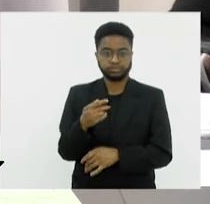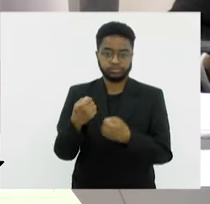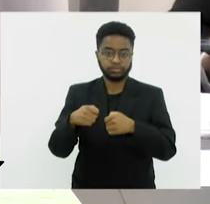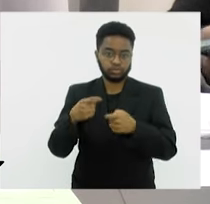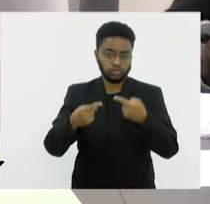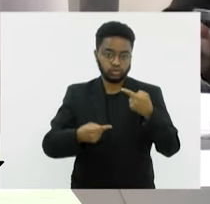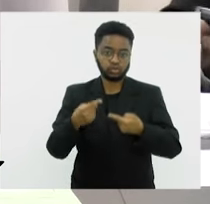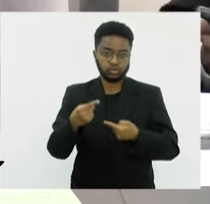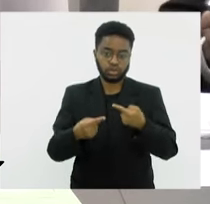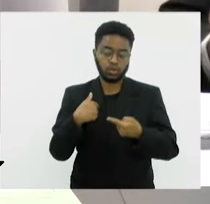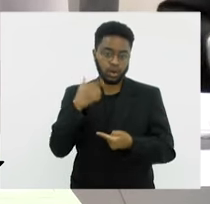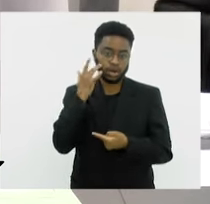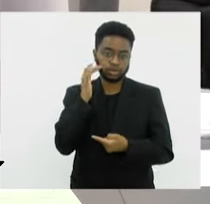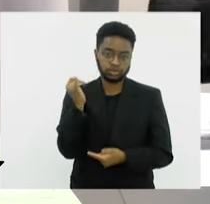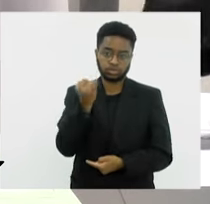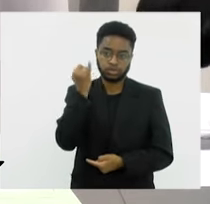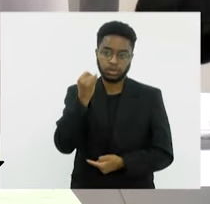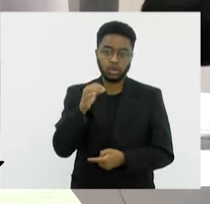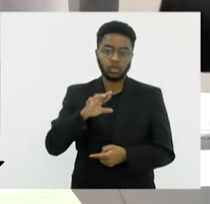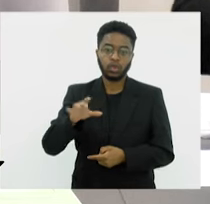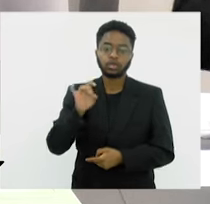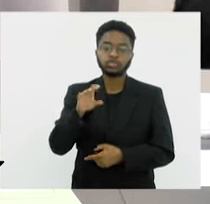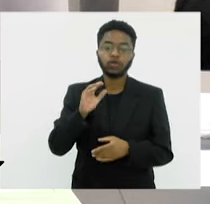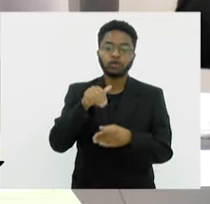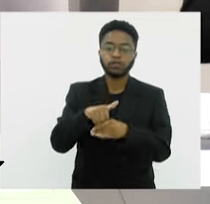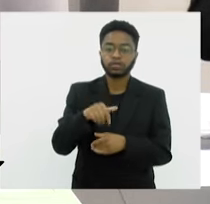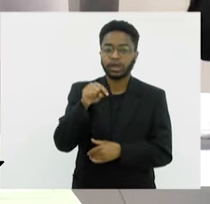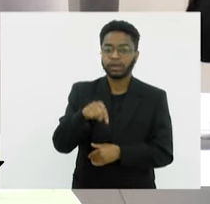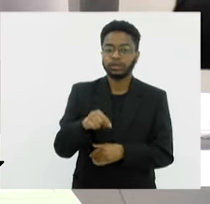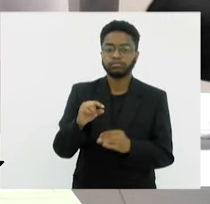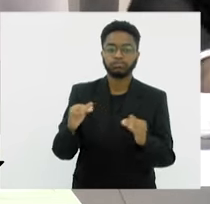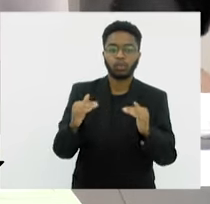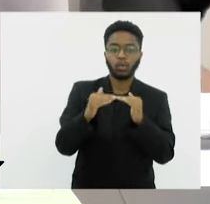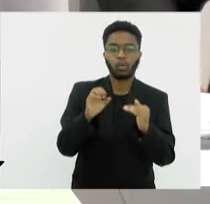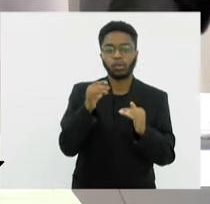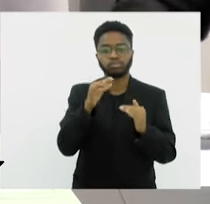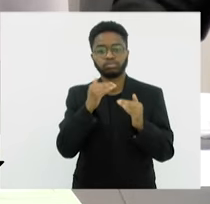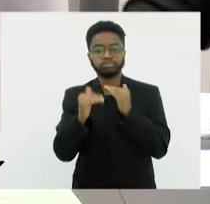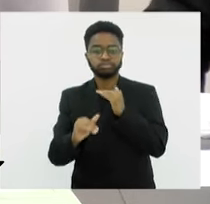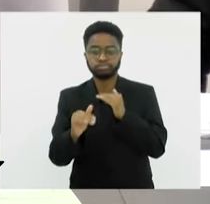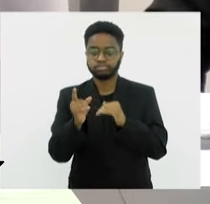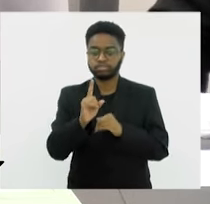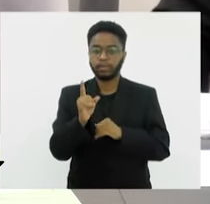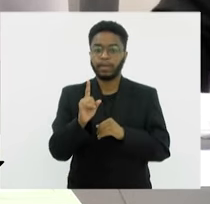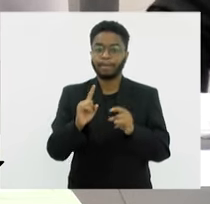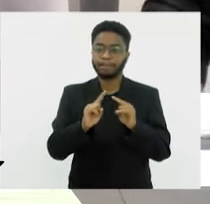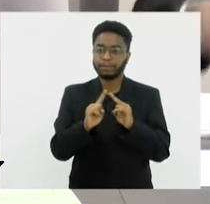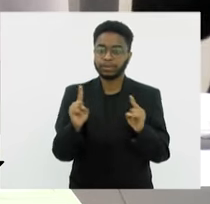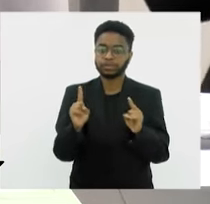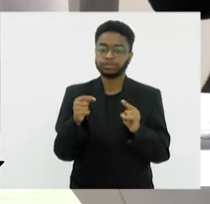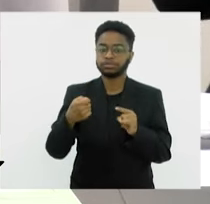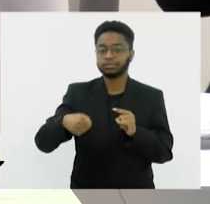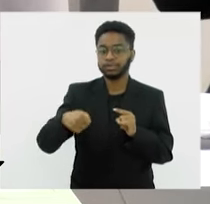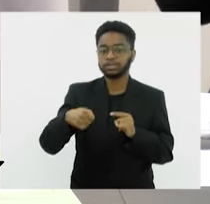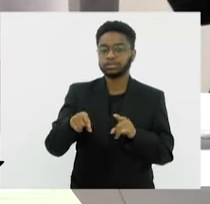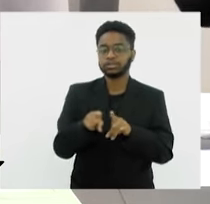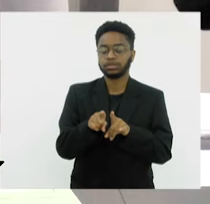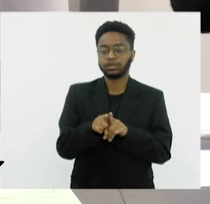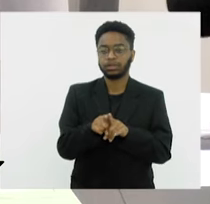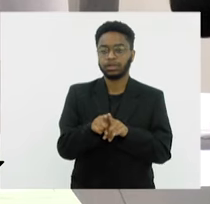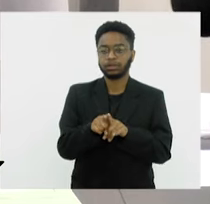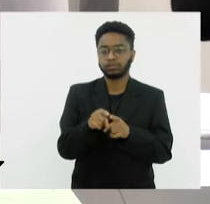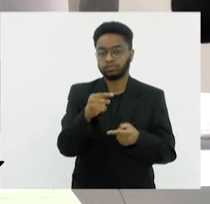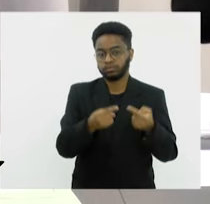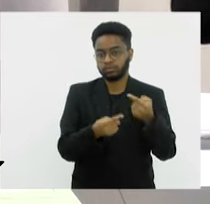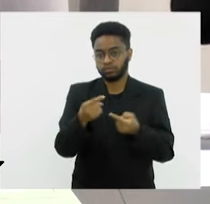que é pertinente, mais do que votarmos aqui uma constitucionalidade, ou mesmo uma inconstitucionalidade por unanimidade, e não ter a força da